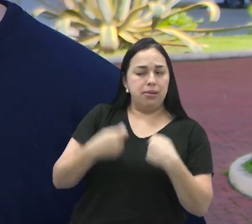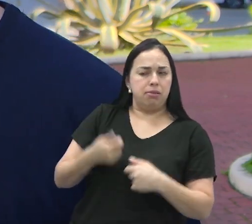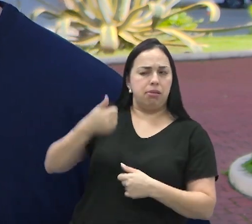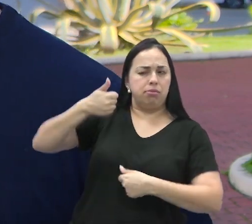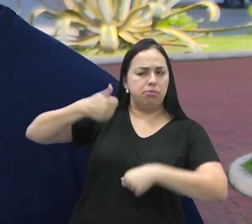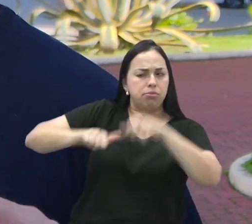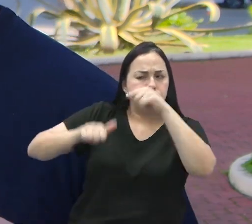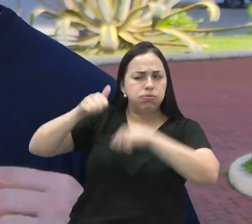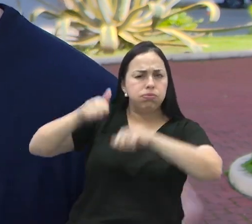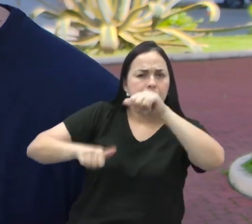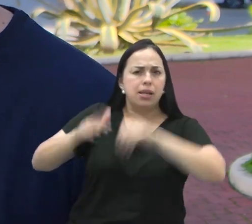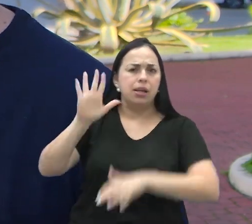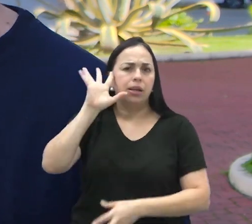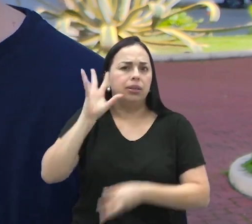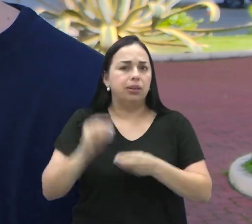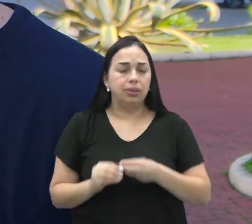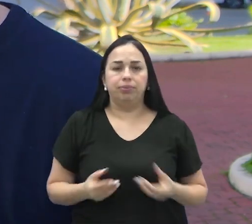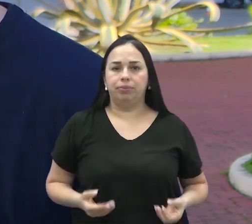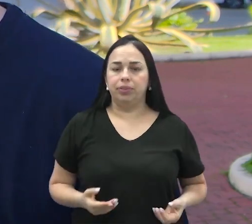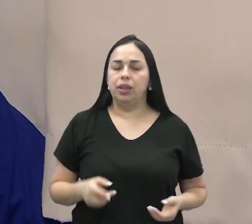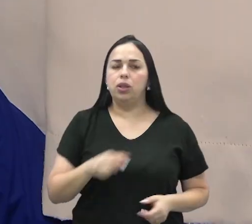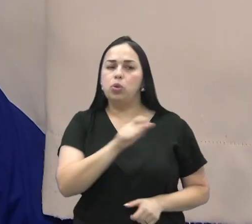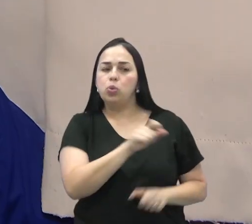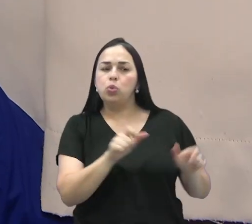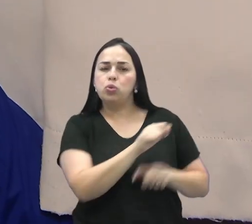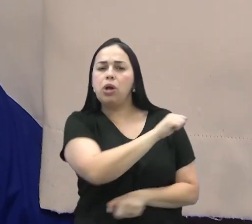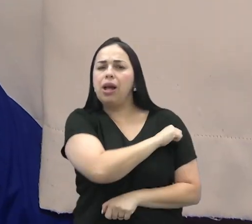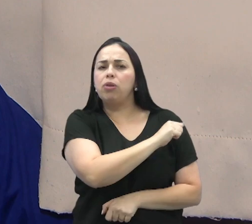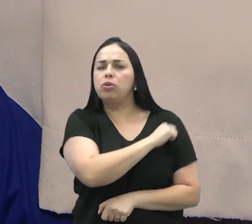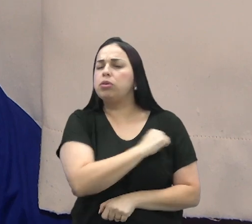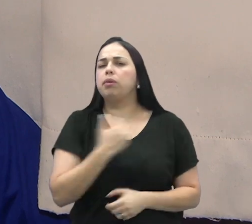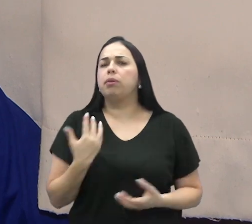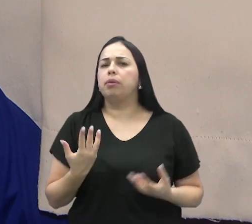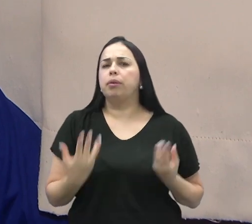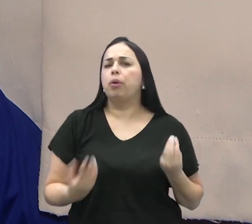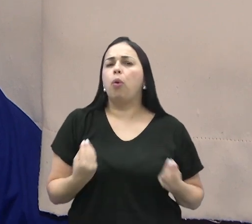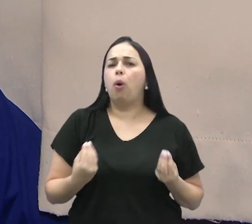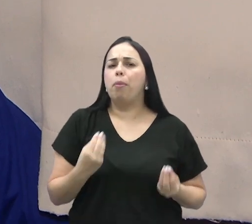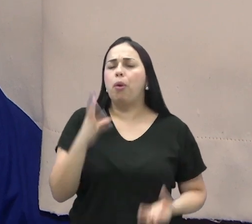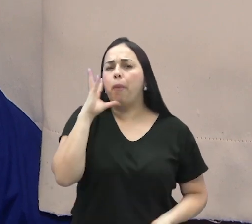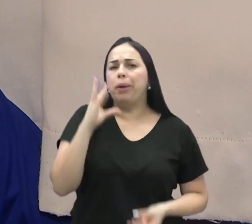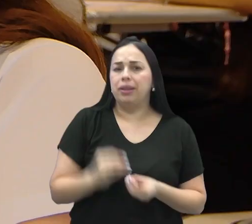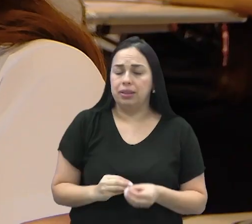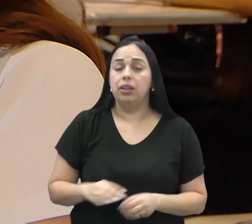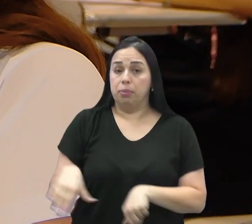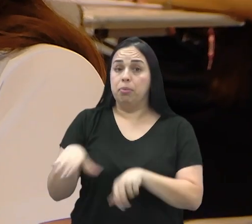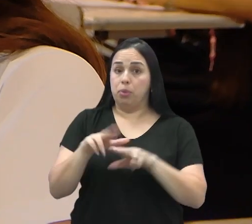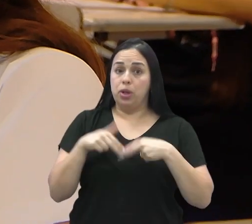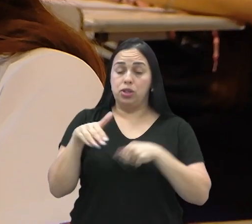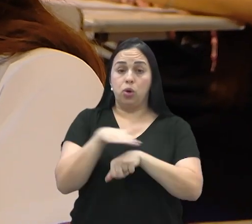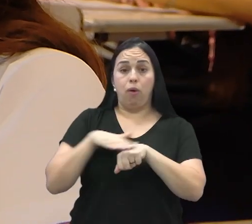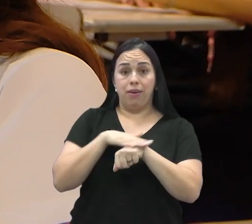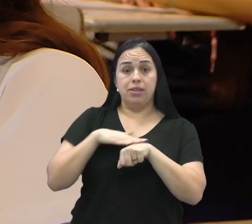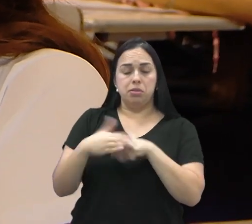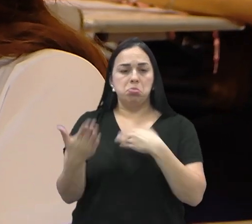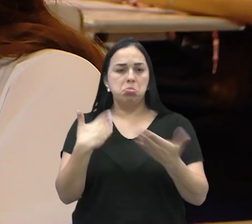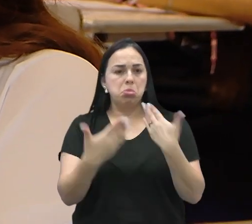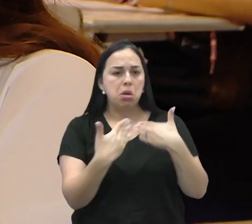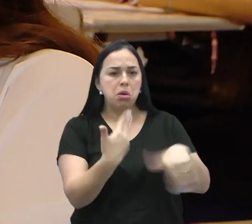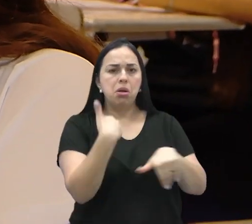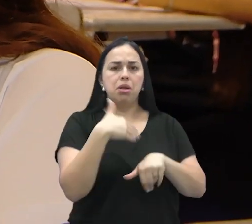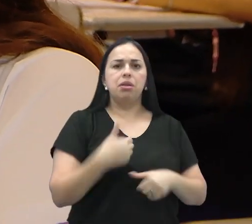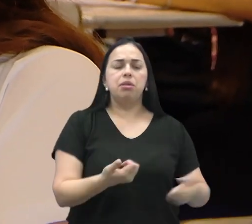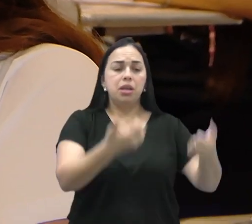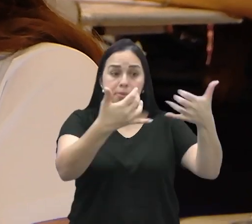que ter também uma análise sistêmica desses problemas. E como será que os alunos encaram essa situação? Conversamos com alguns deles